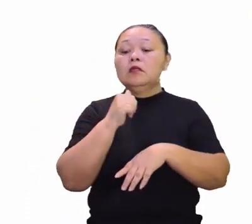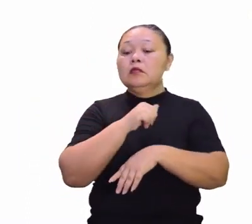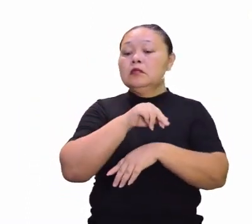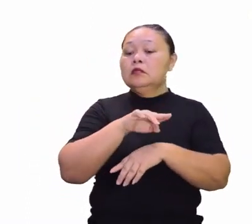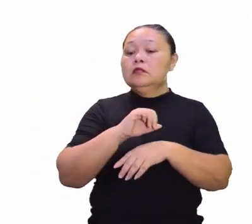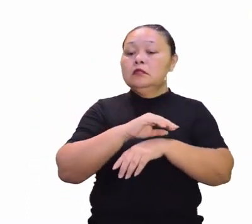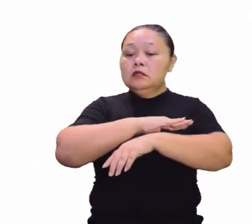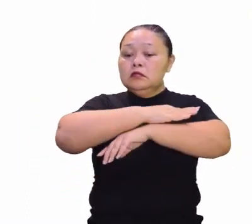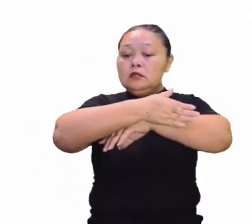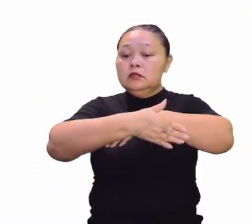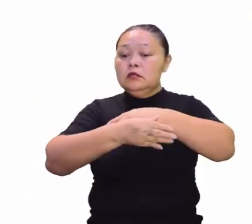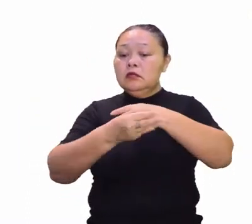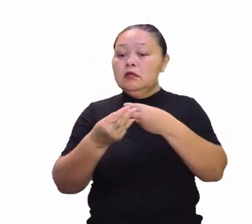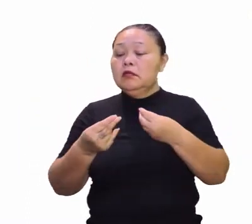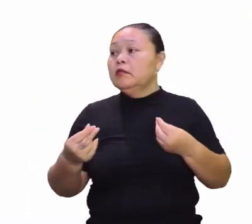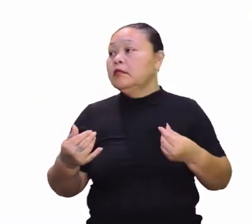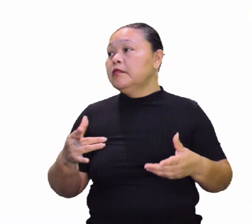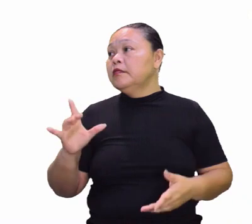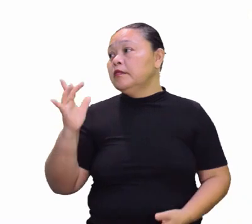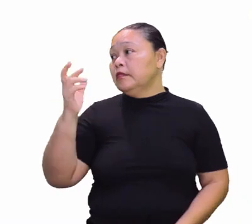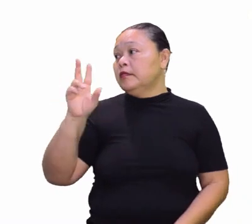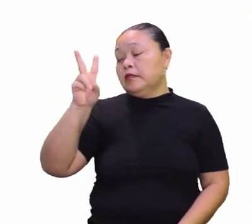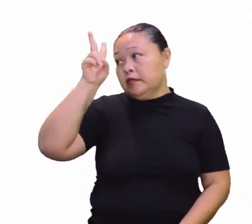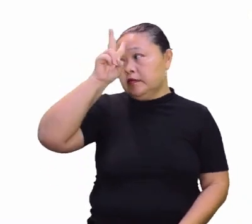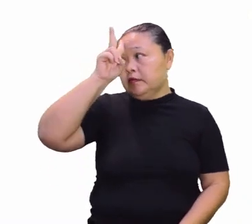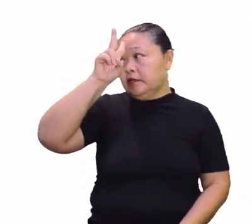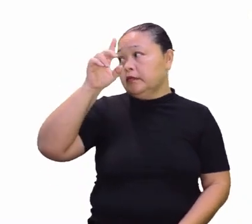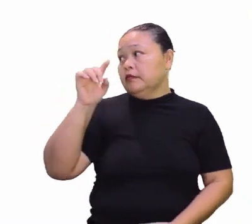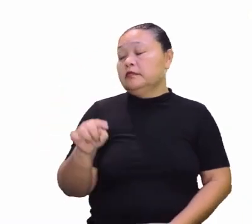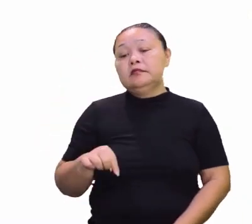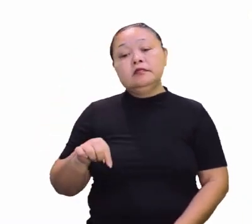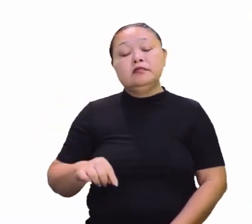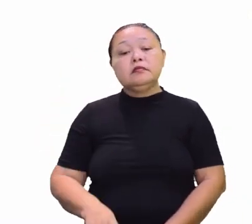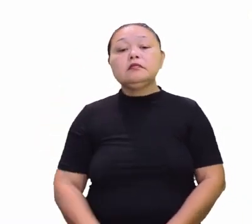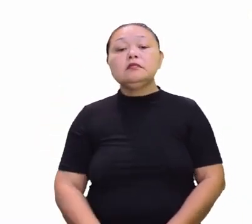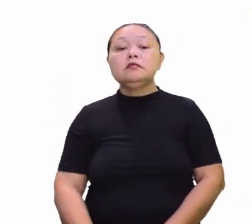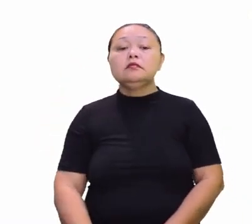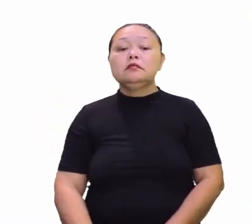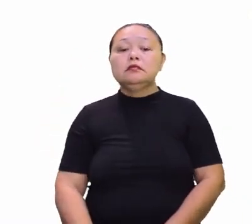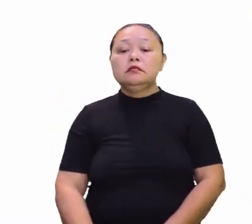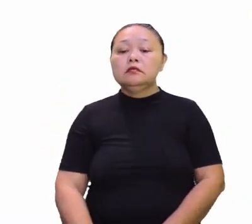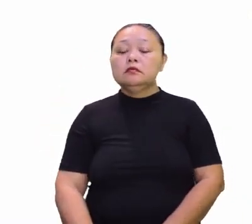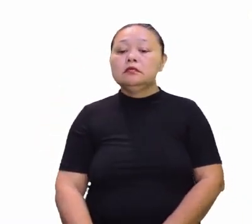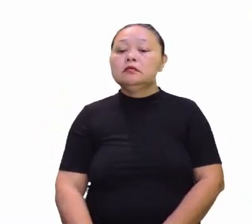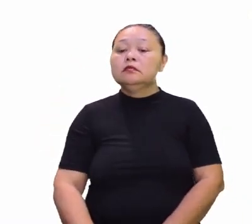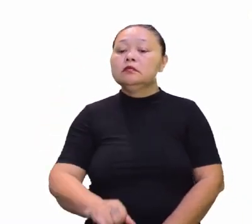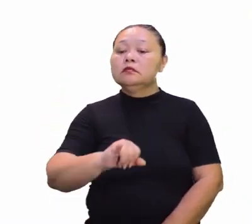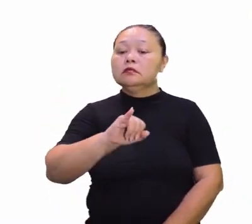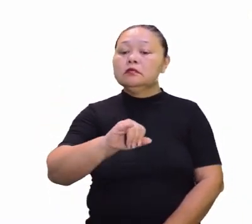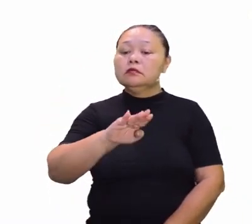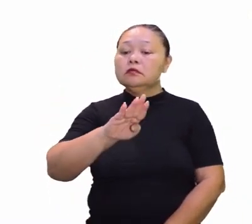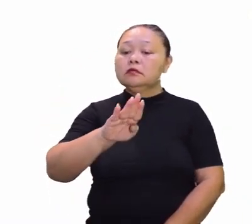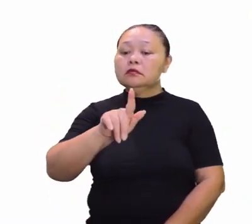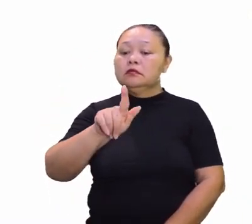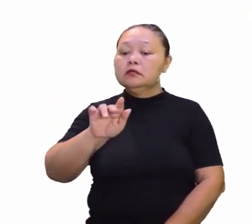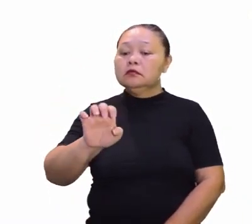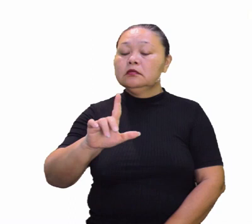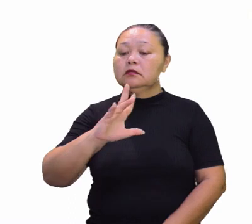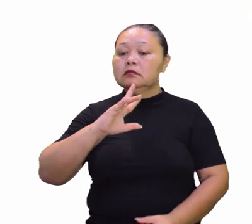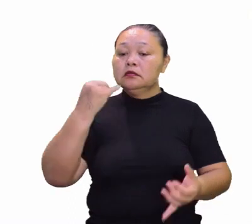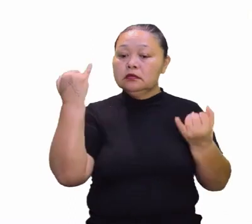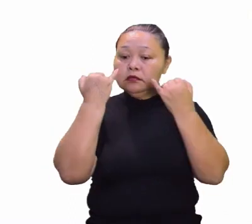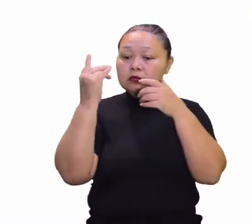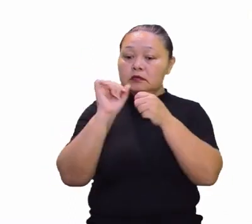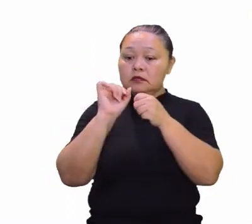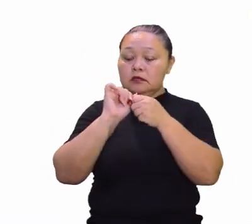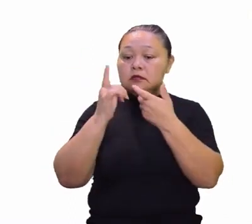desgastado. Muito bem. Só lembrando, né, Rogério, que tem o IBGE, né, ele fez uma